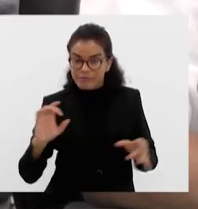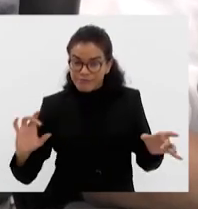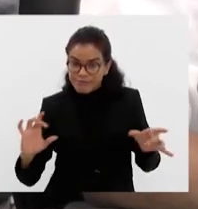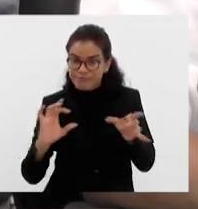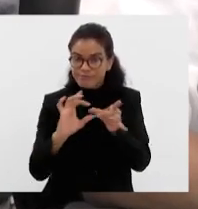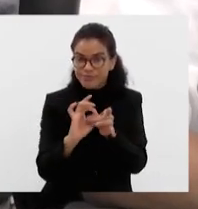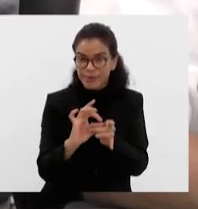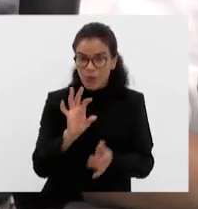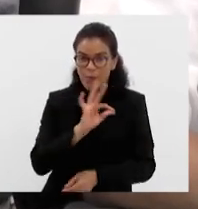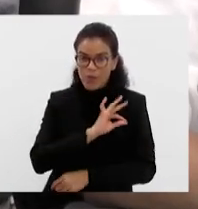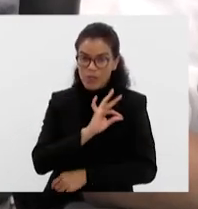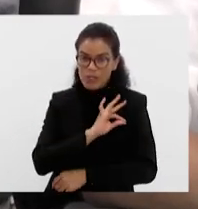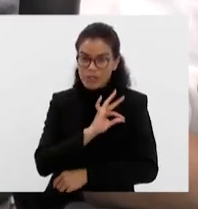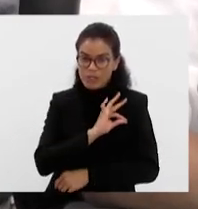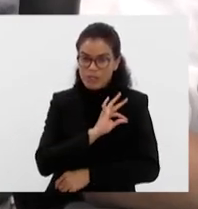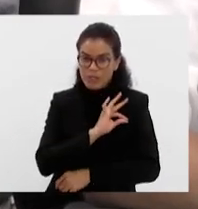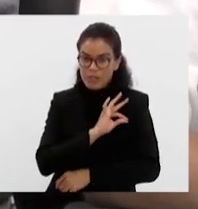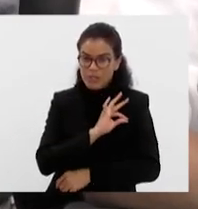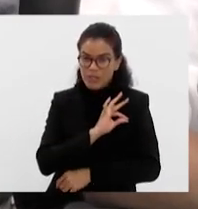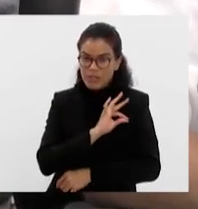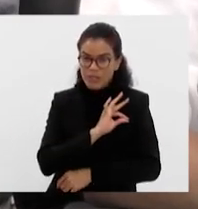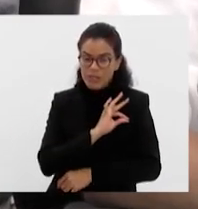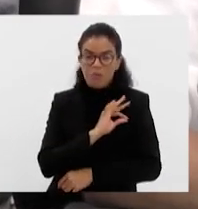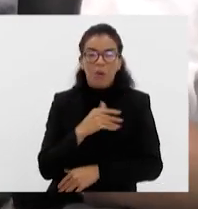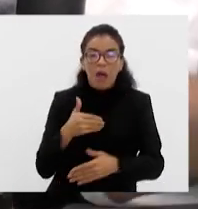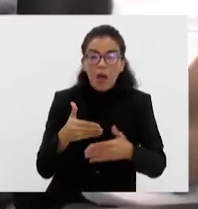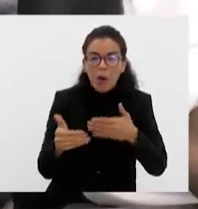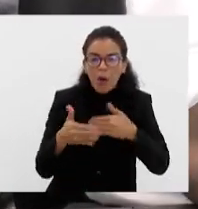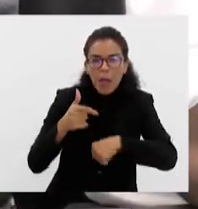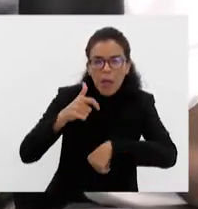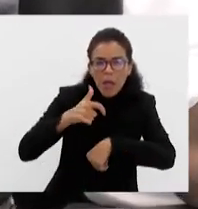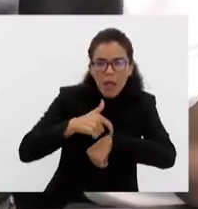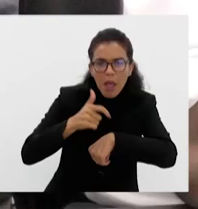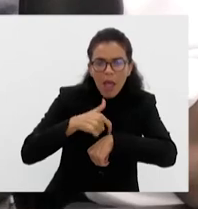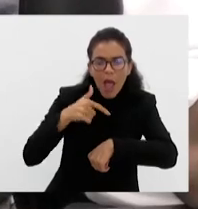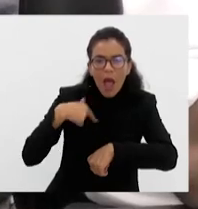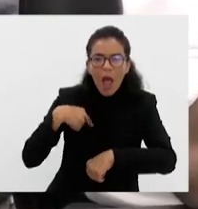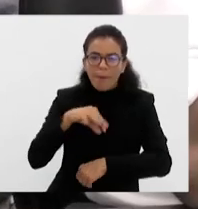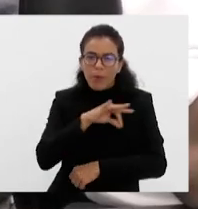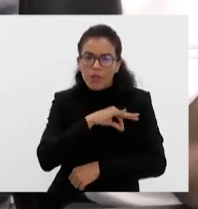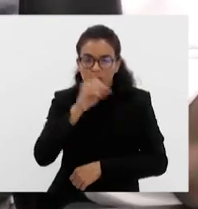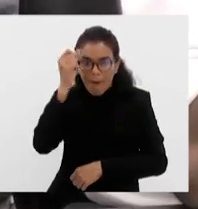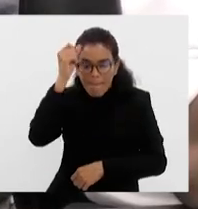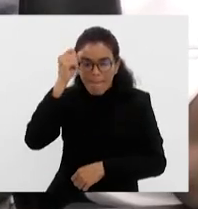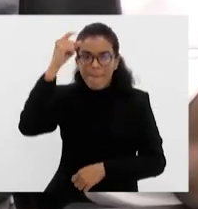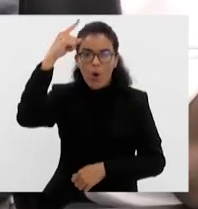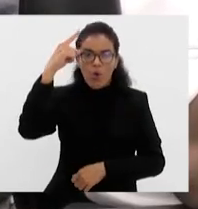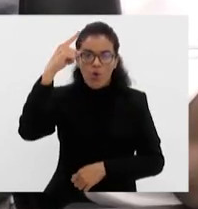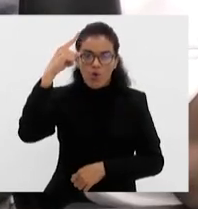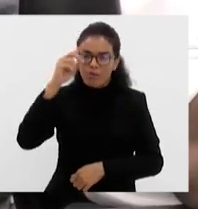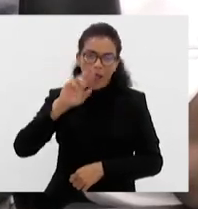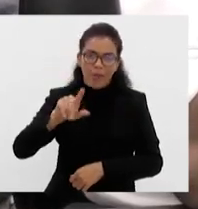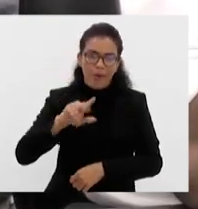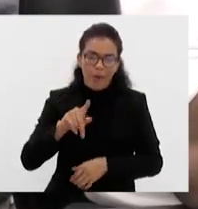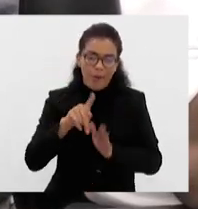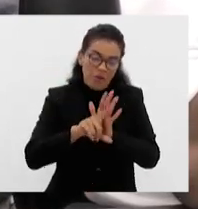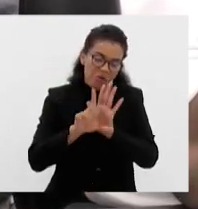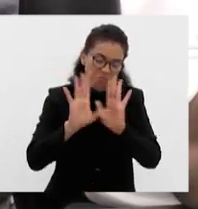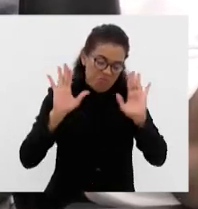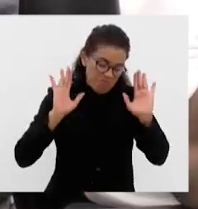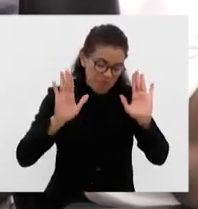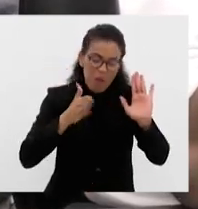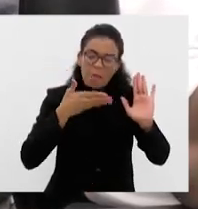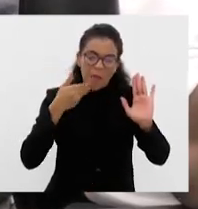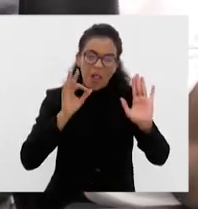conectados com a polícia aqui, para qualquer coisa a polícia saber que houve... Mas não é esse o projeto. Então,